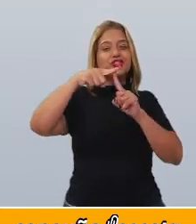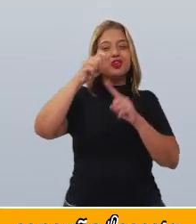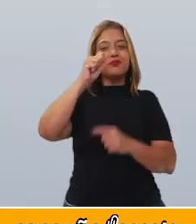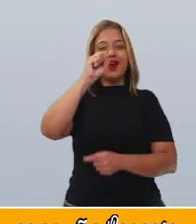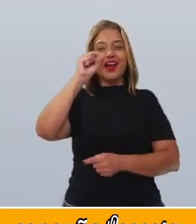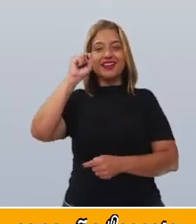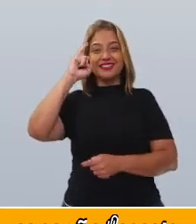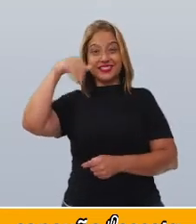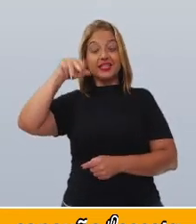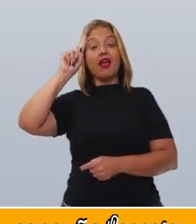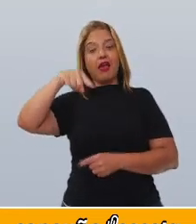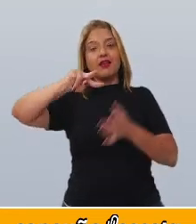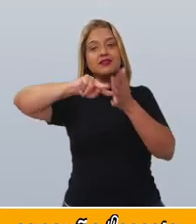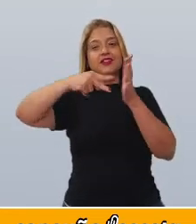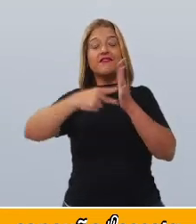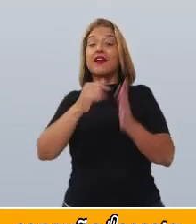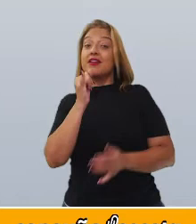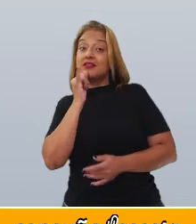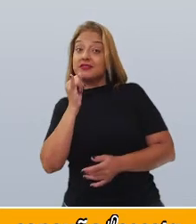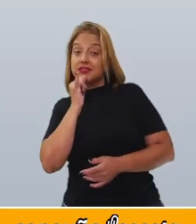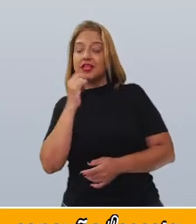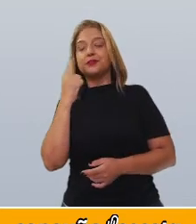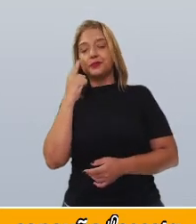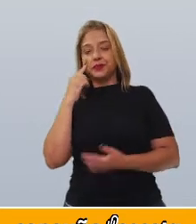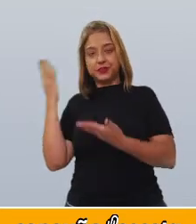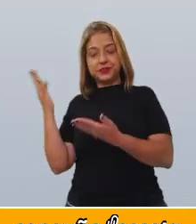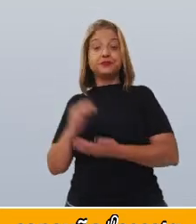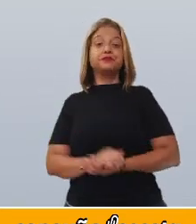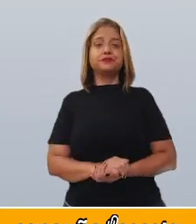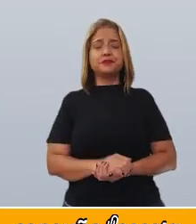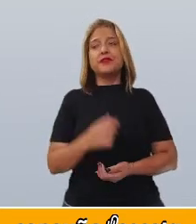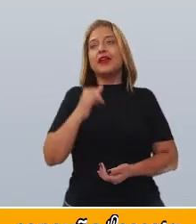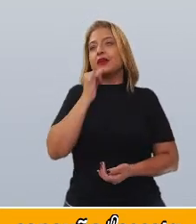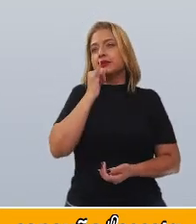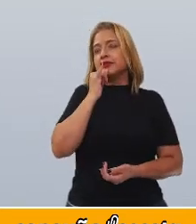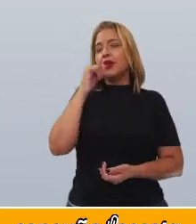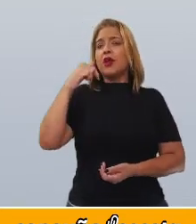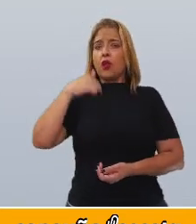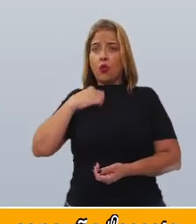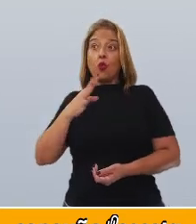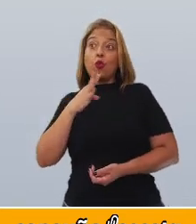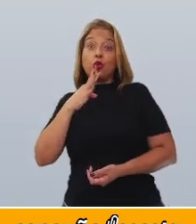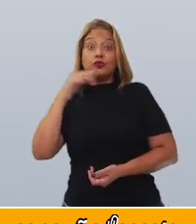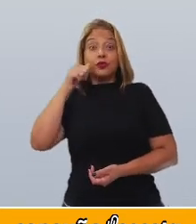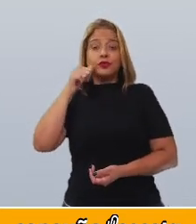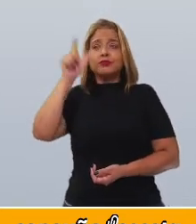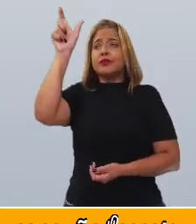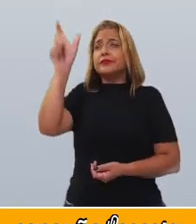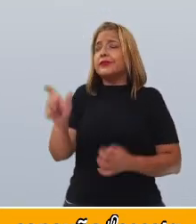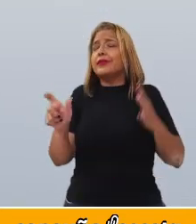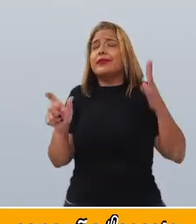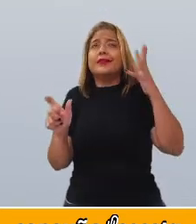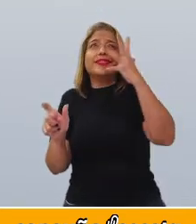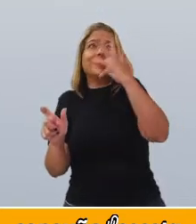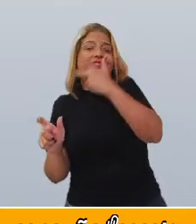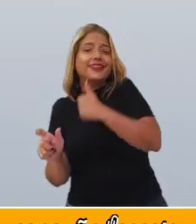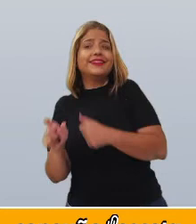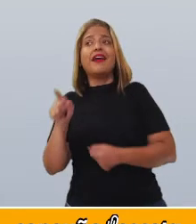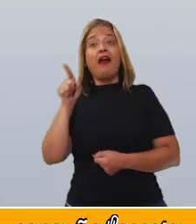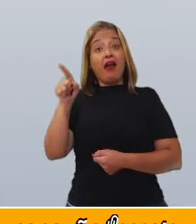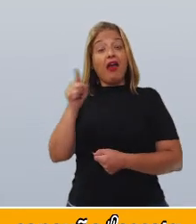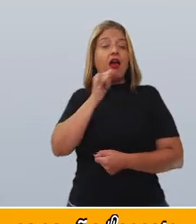Tipo que eu conheci uma mina bonita, tipo muito. Ela era tipo que gente